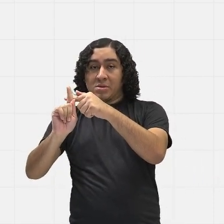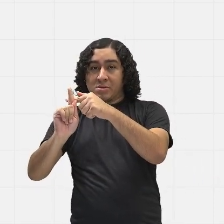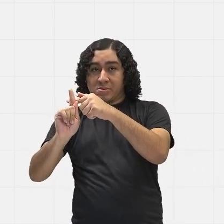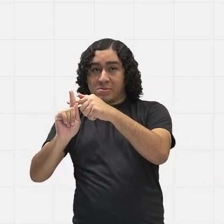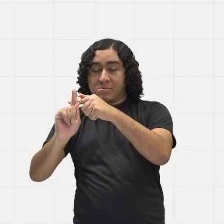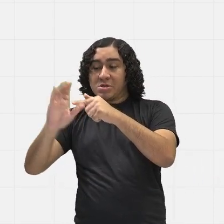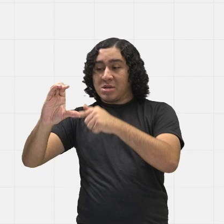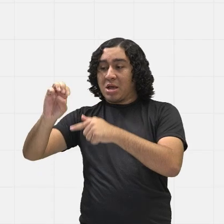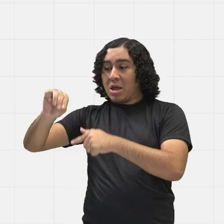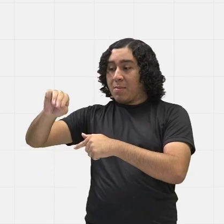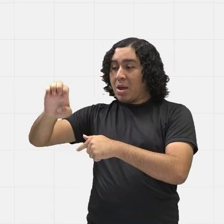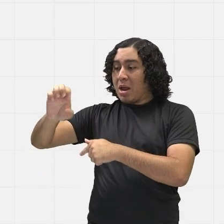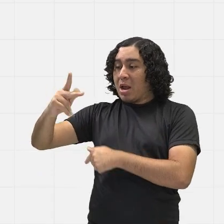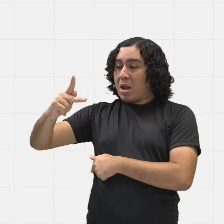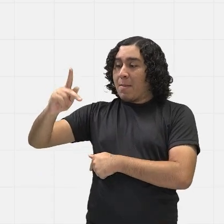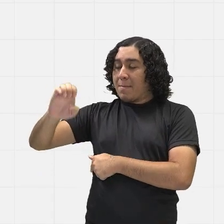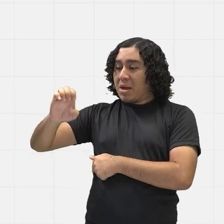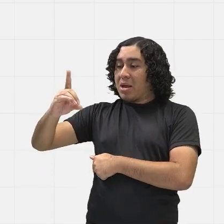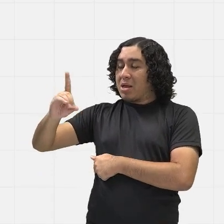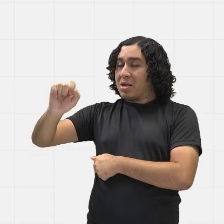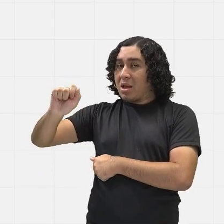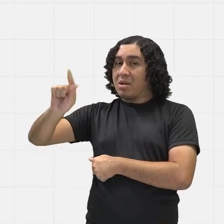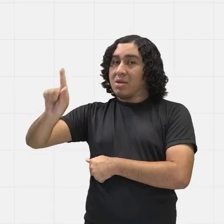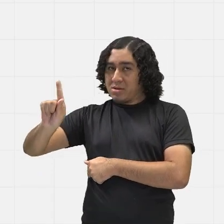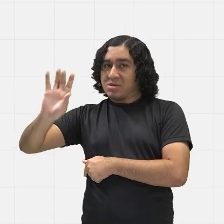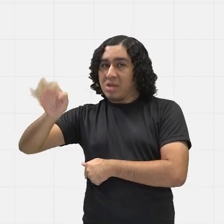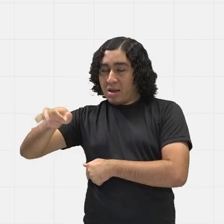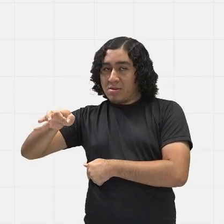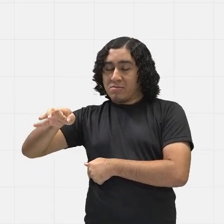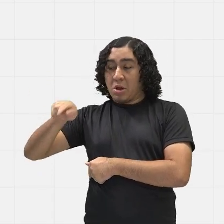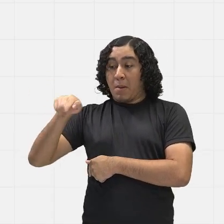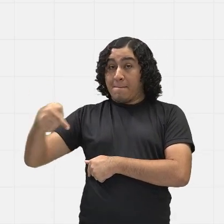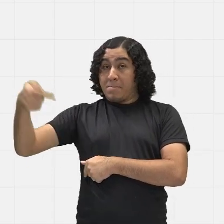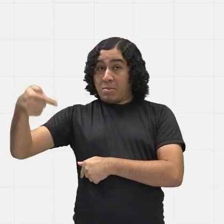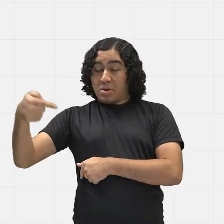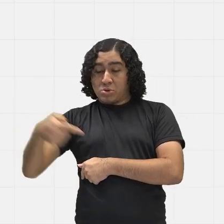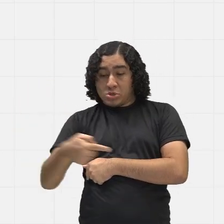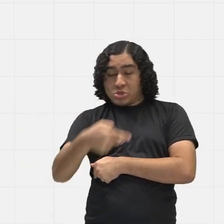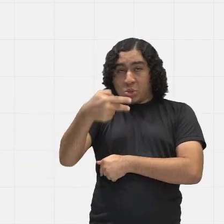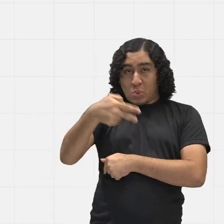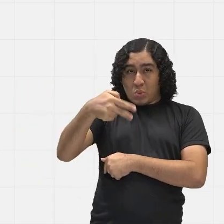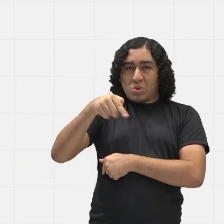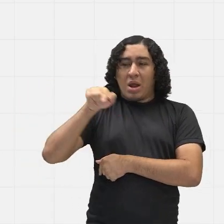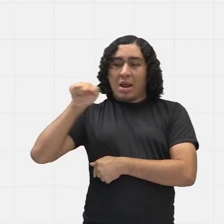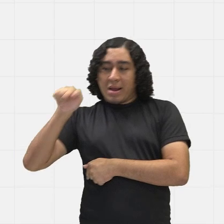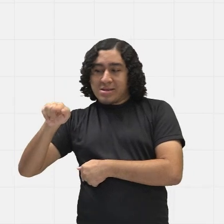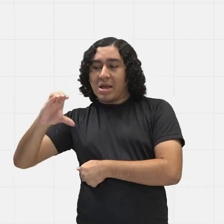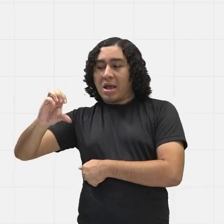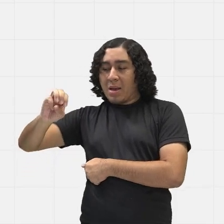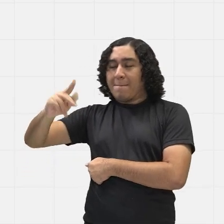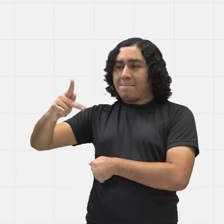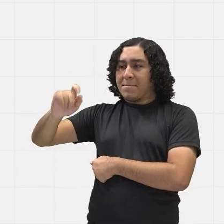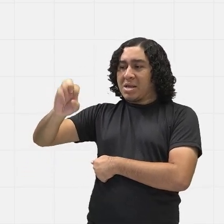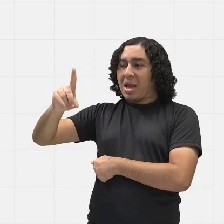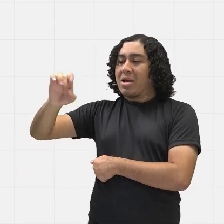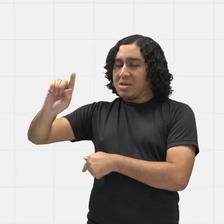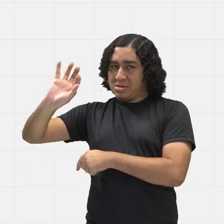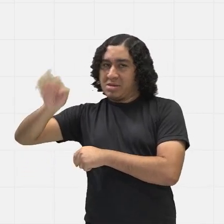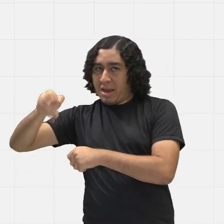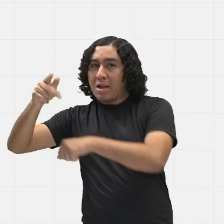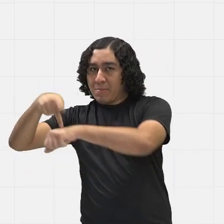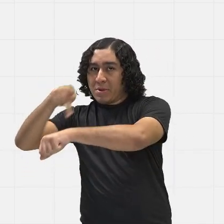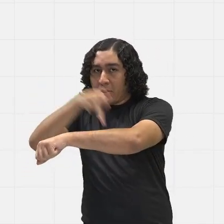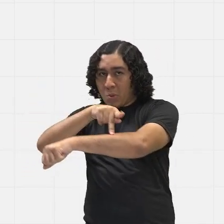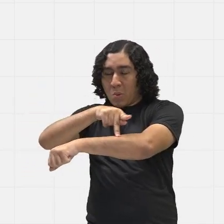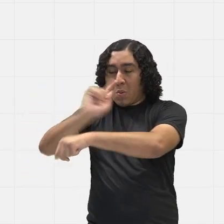e logo em seguida o nome do pedagogo, que é para você se identificar que aquele pedagogo faz parte da sua série, que é ele que